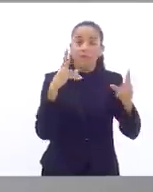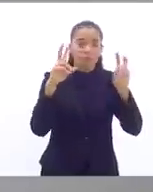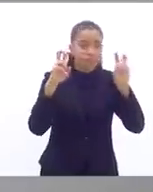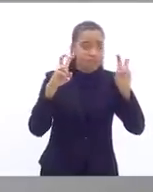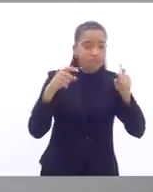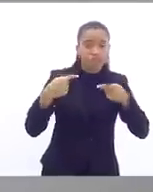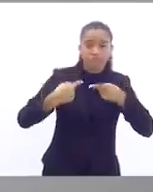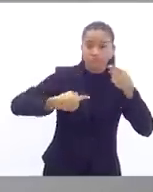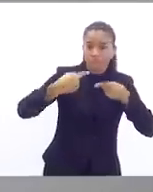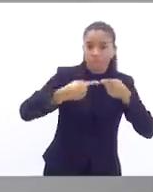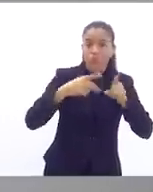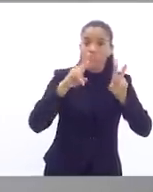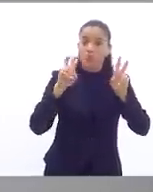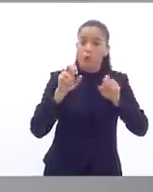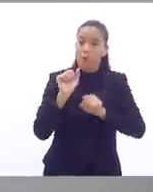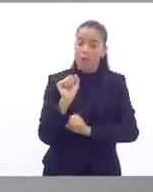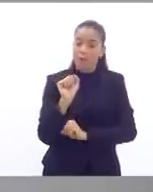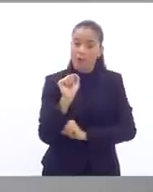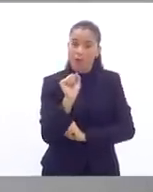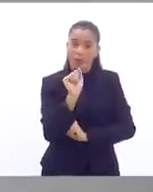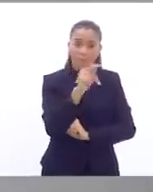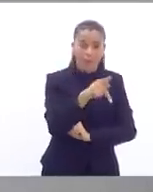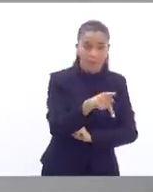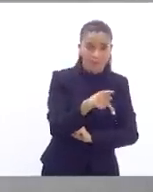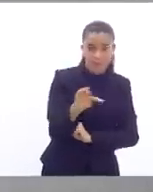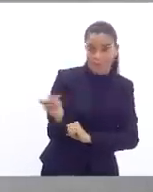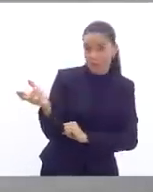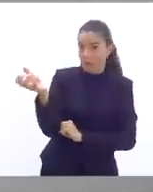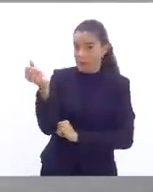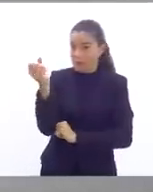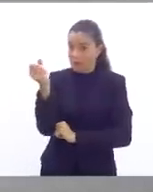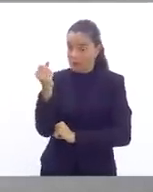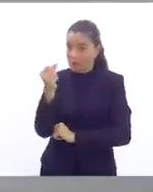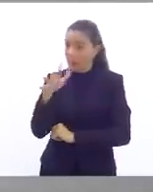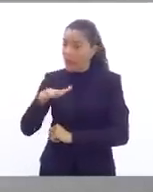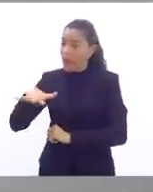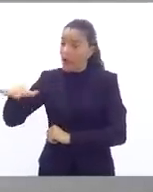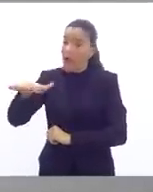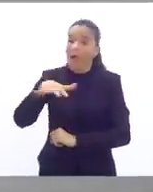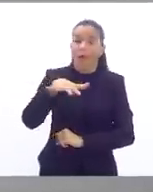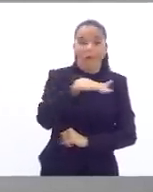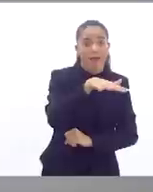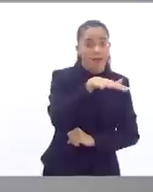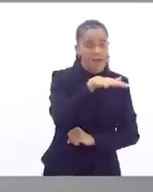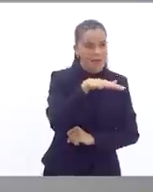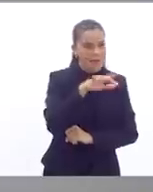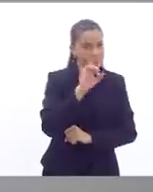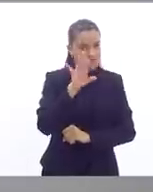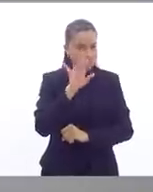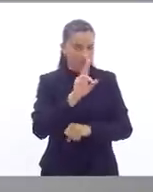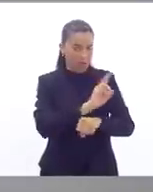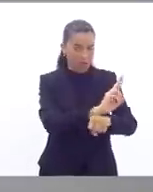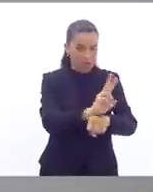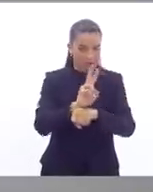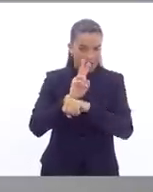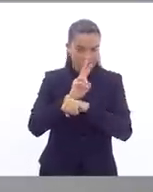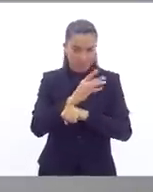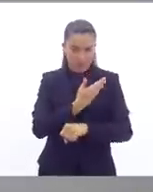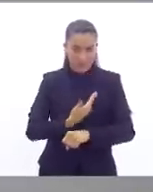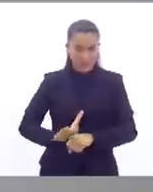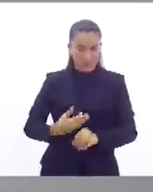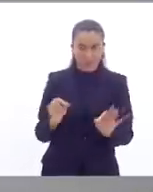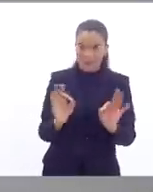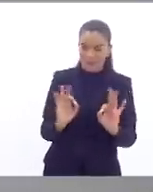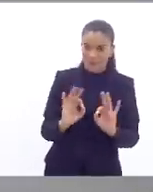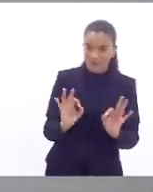das pensionistas e dos aposentados das outras áreas fora a segurança pública nada impede